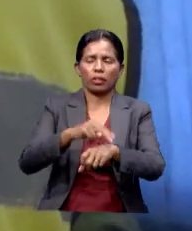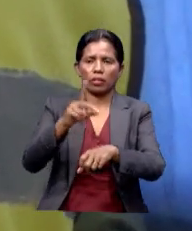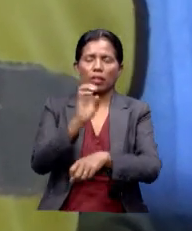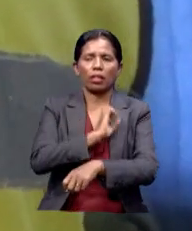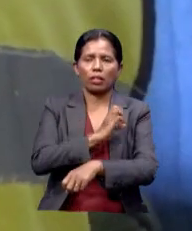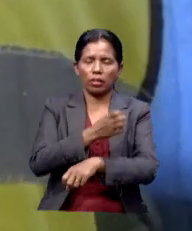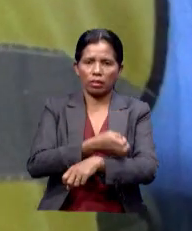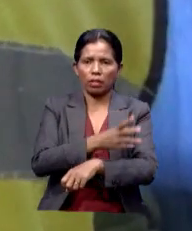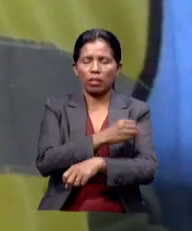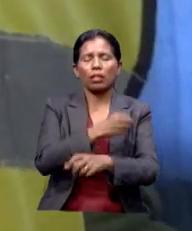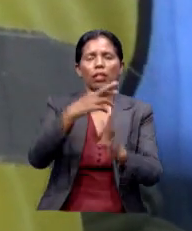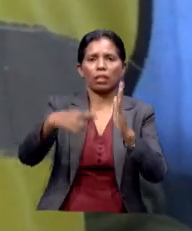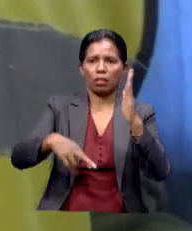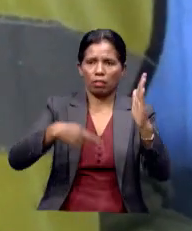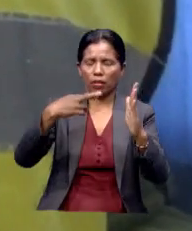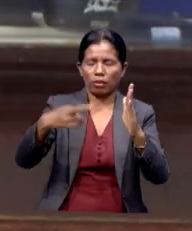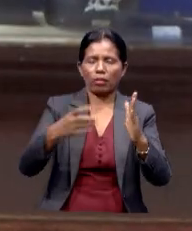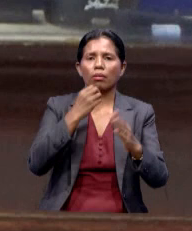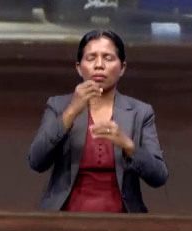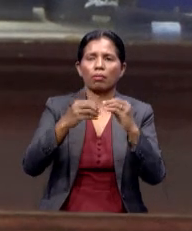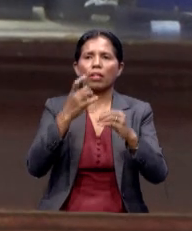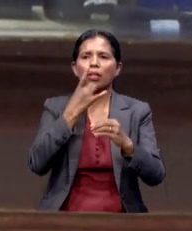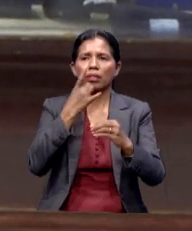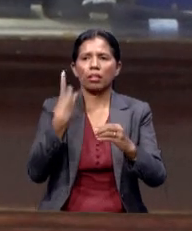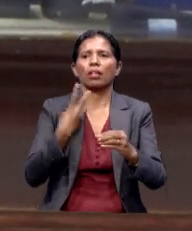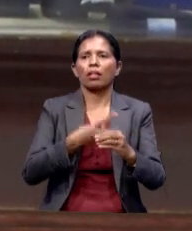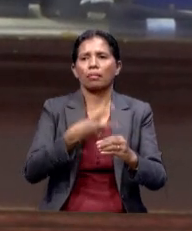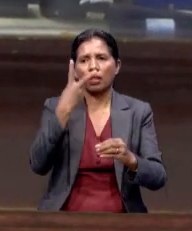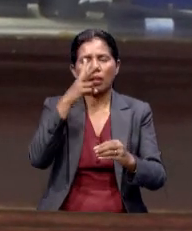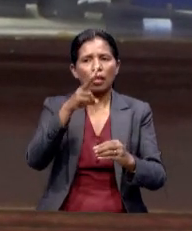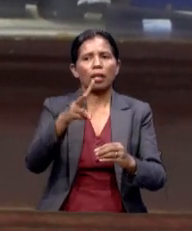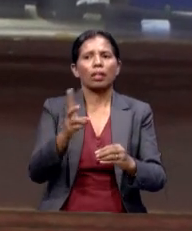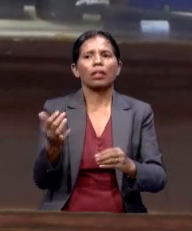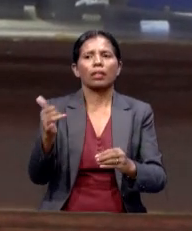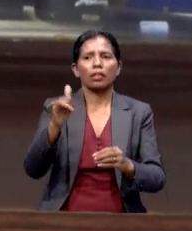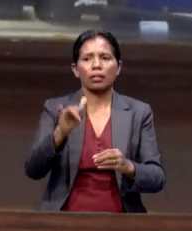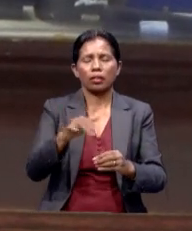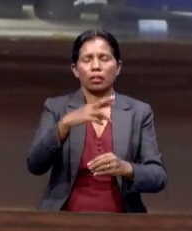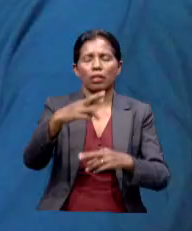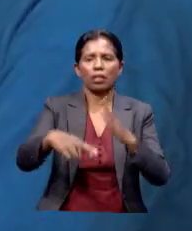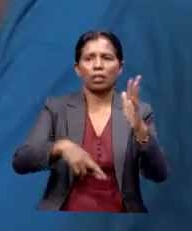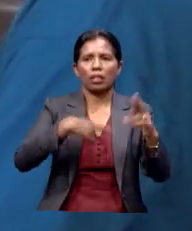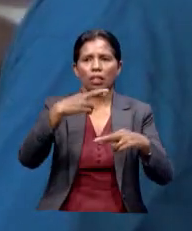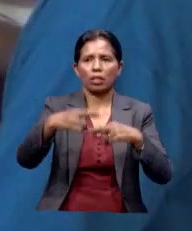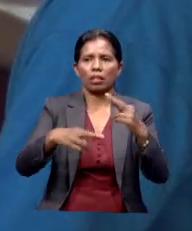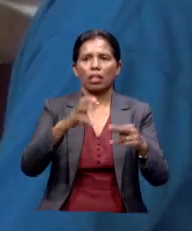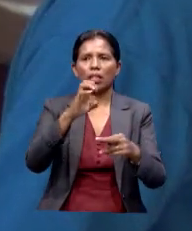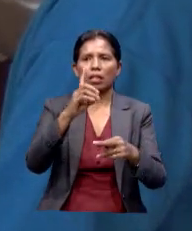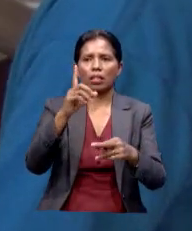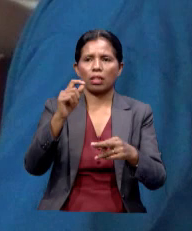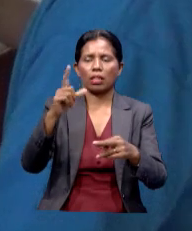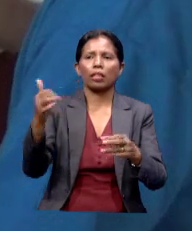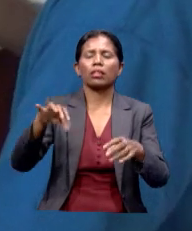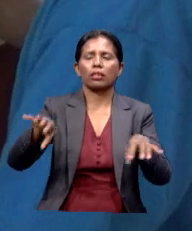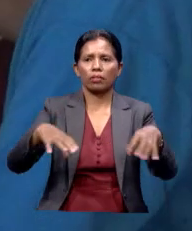entidade reguladora nebe que tu agora tu ir tan hare ala tento sir ninia regulação ba EDTEL ne serviço ne tonebe